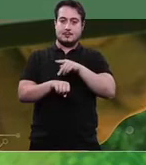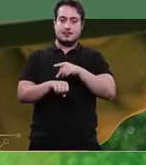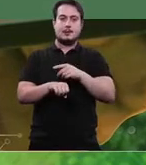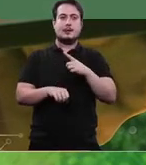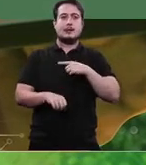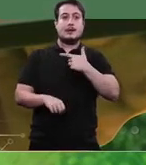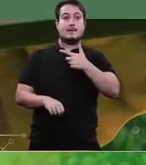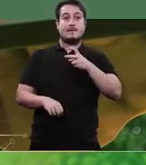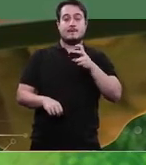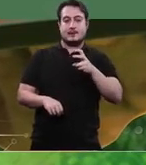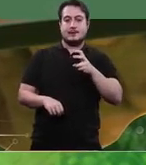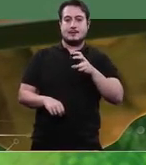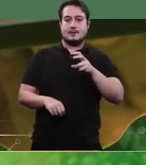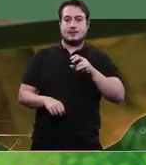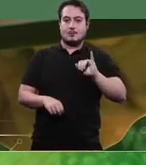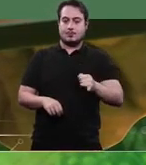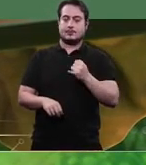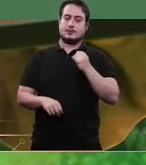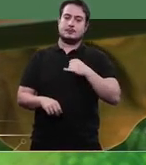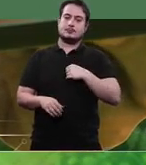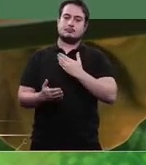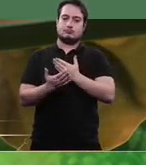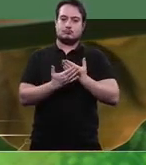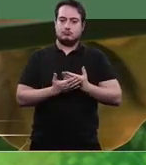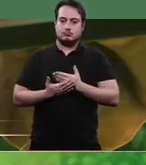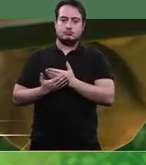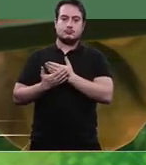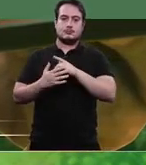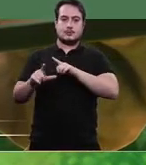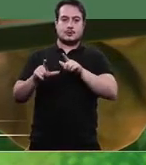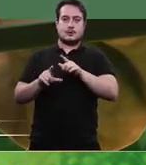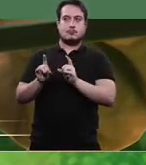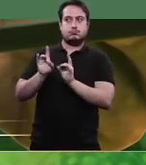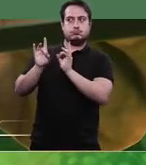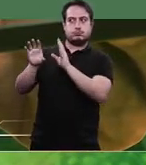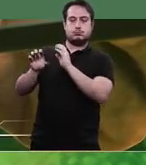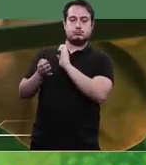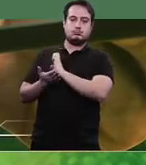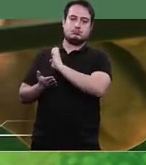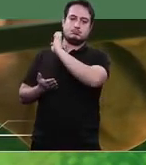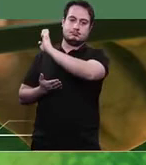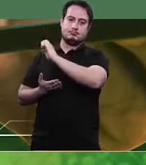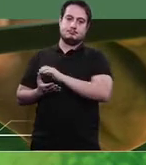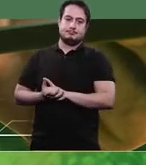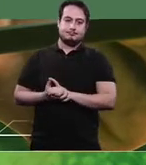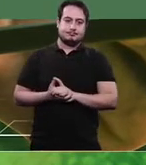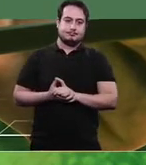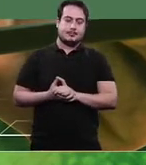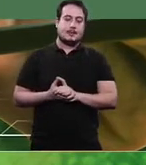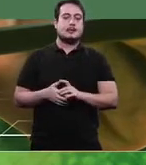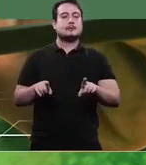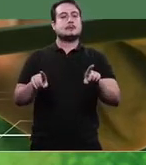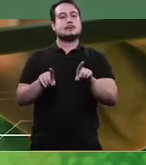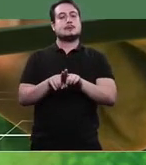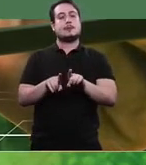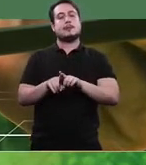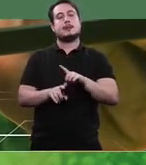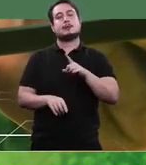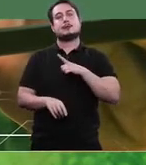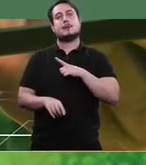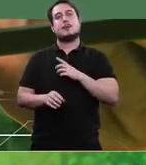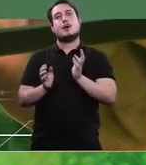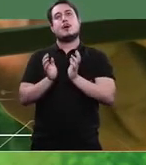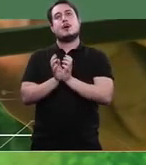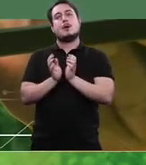25 oportunidades de negócio para esses produtos da Amazônia Legal no agro. E aí você tem um